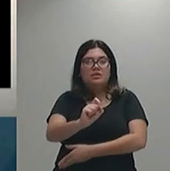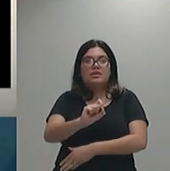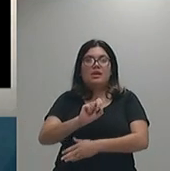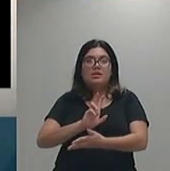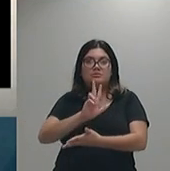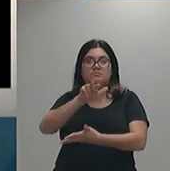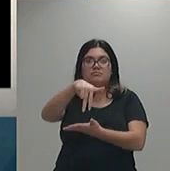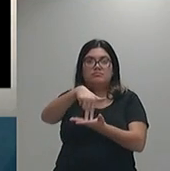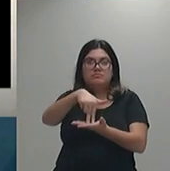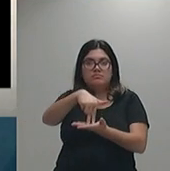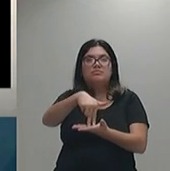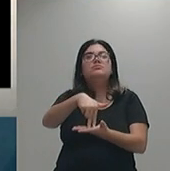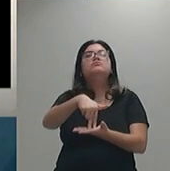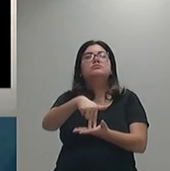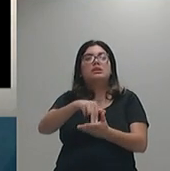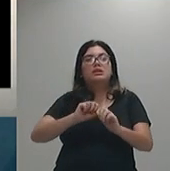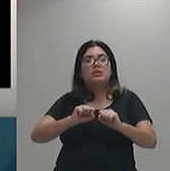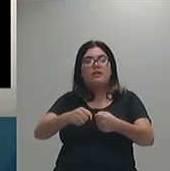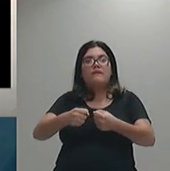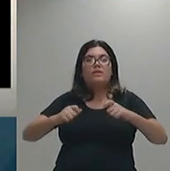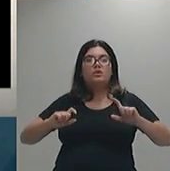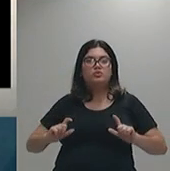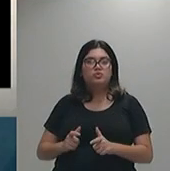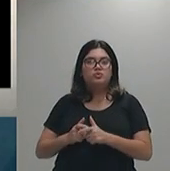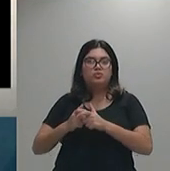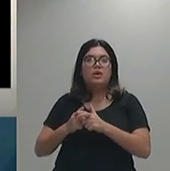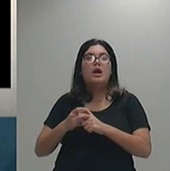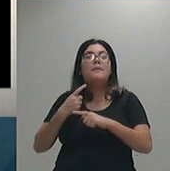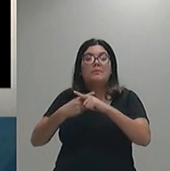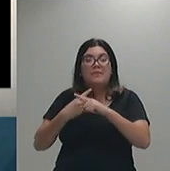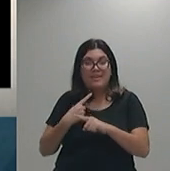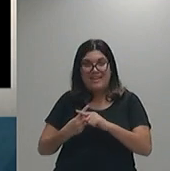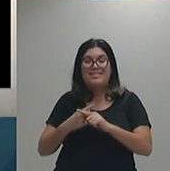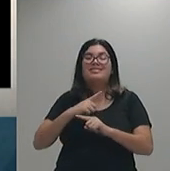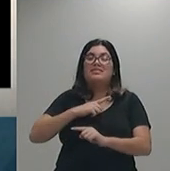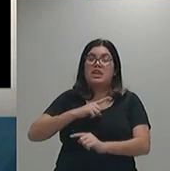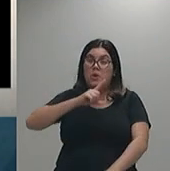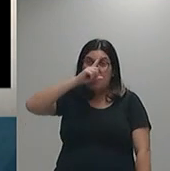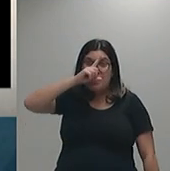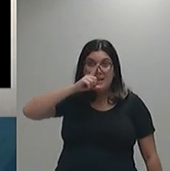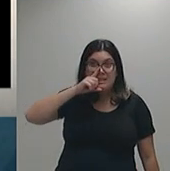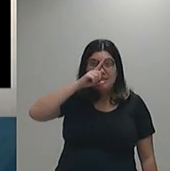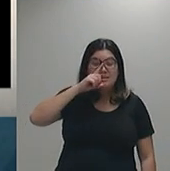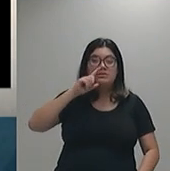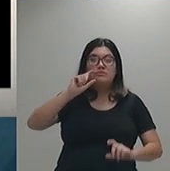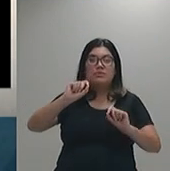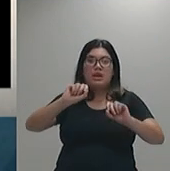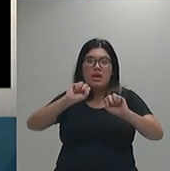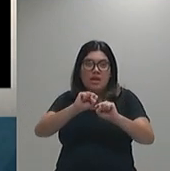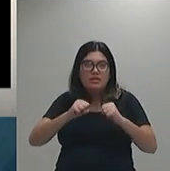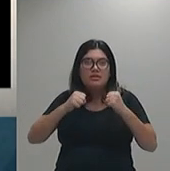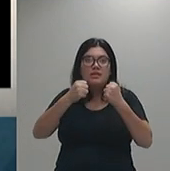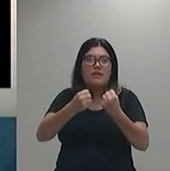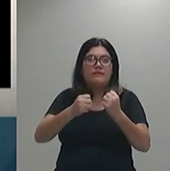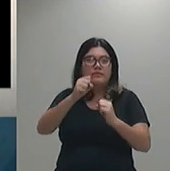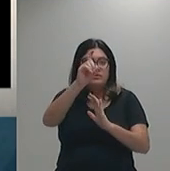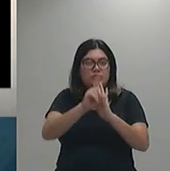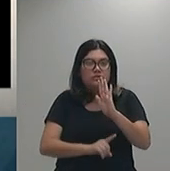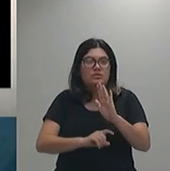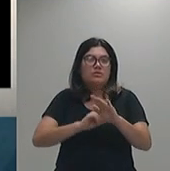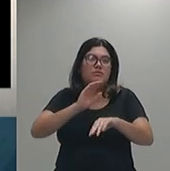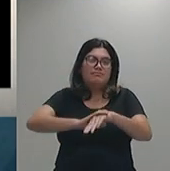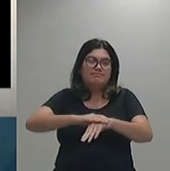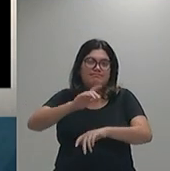que defendem os minoritários porque a um risco gigante para a defesa do direito dos minoritários nesse caso